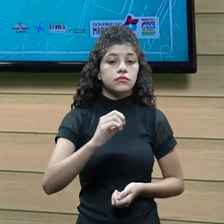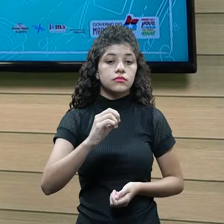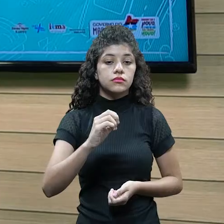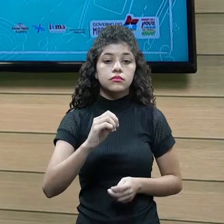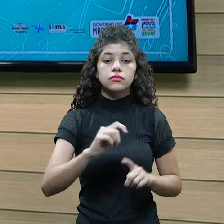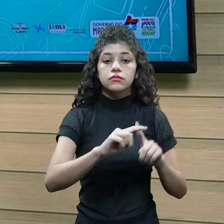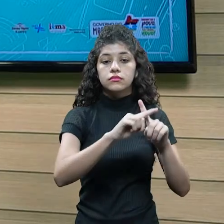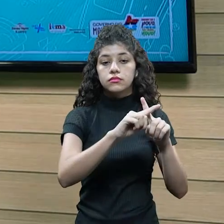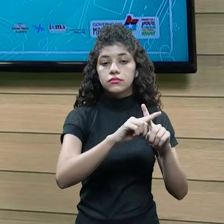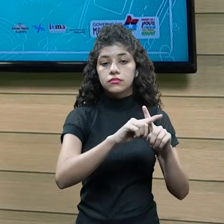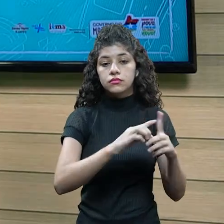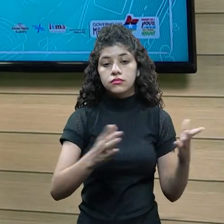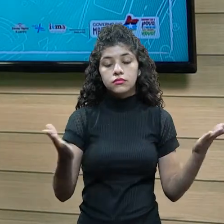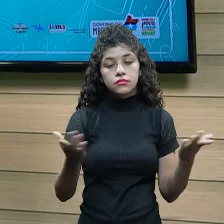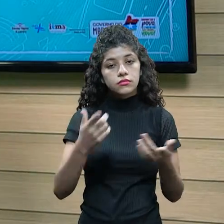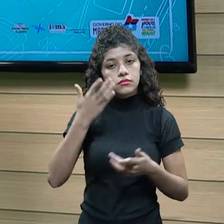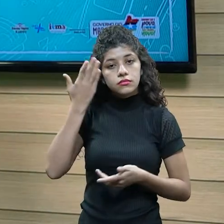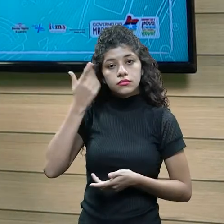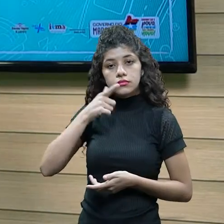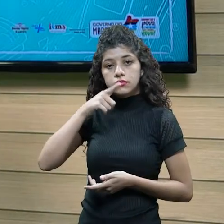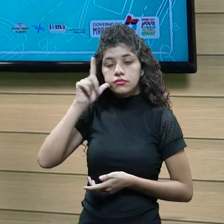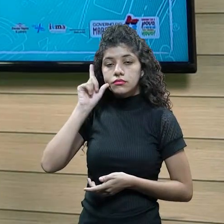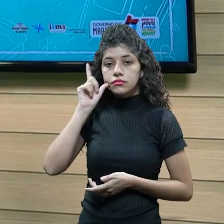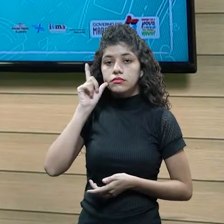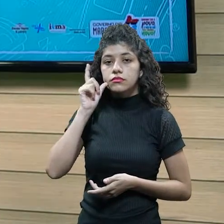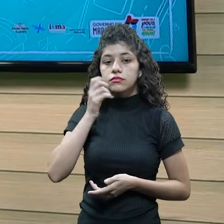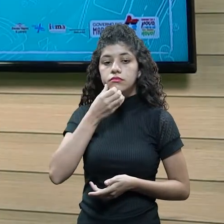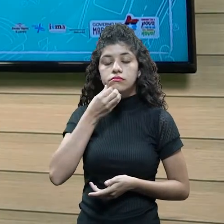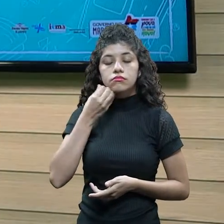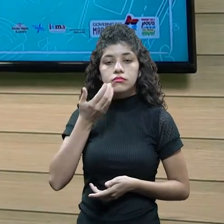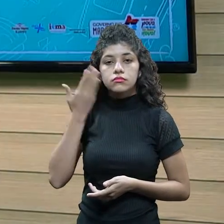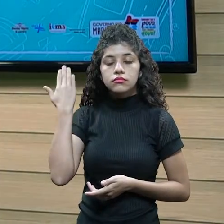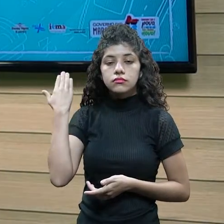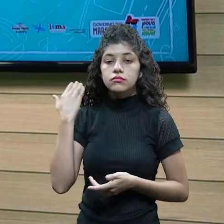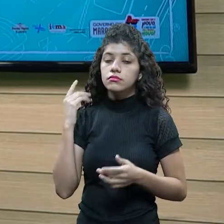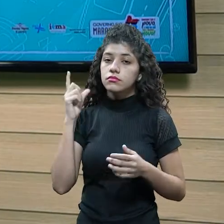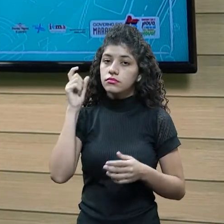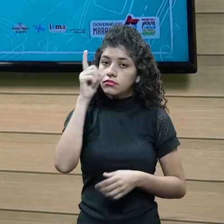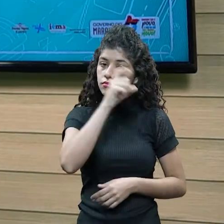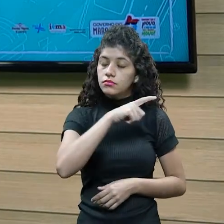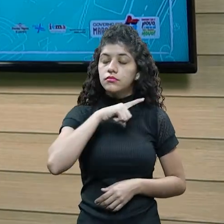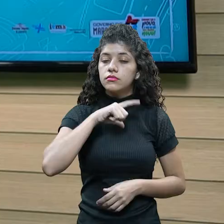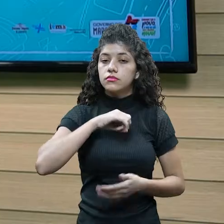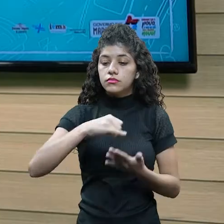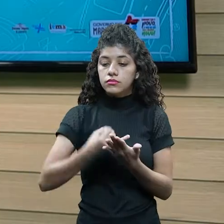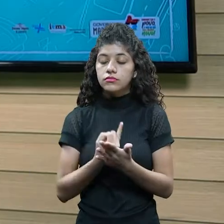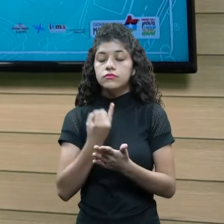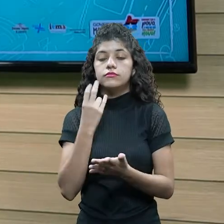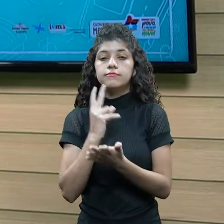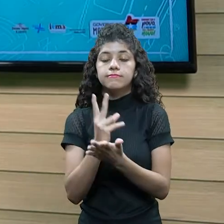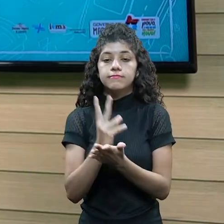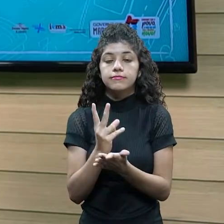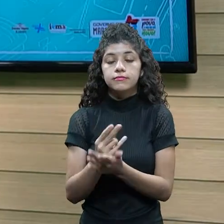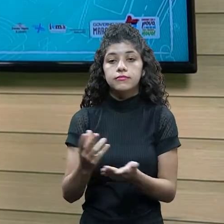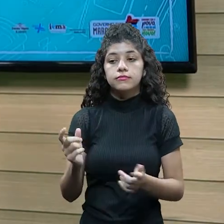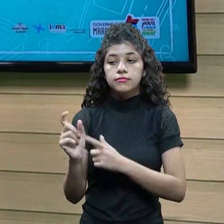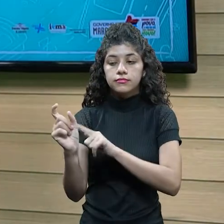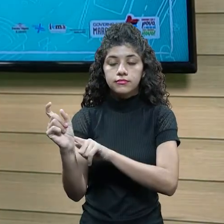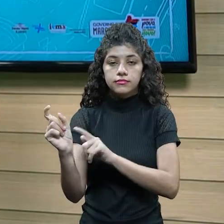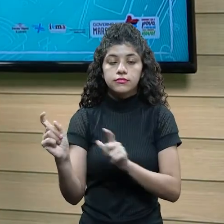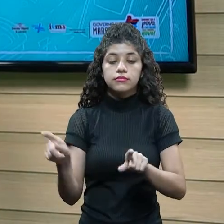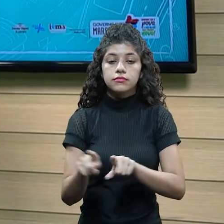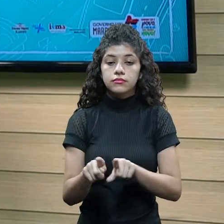juros, é 10 de 100. Mas antes era mais complicado, quando você parcelava, tinha sempre taxa de juros. E mesmo com o advento do cartão de